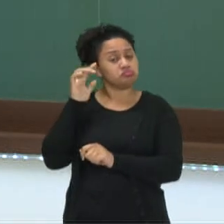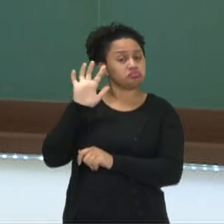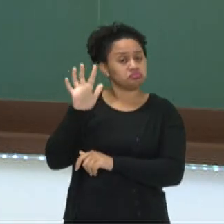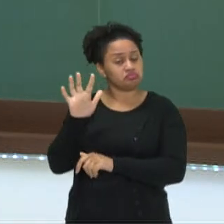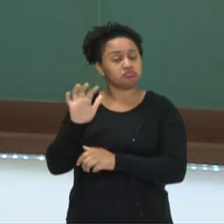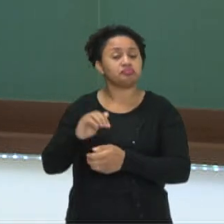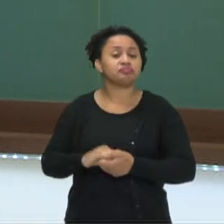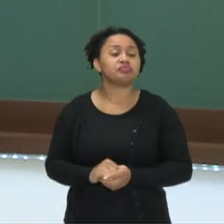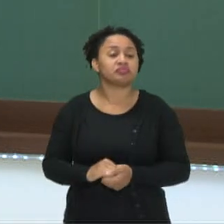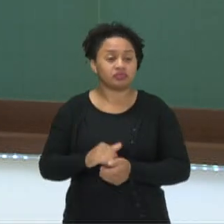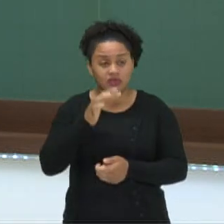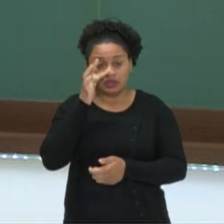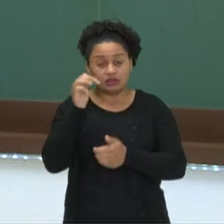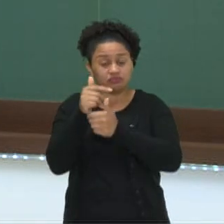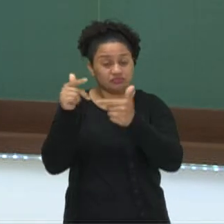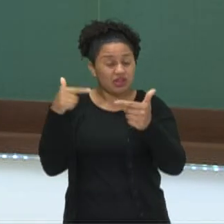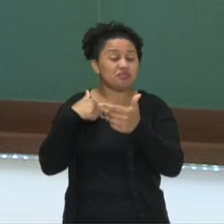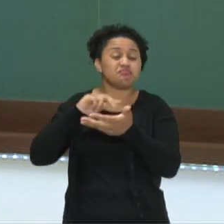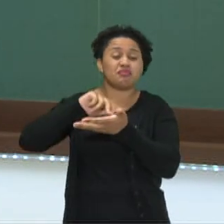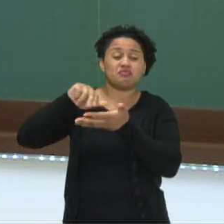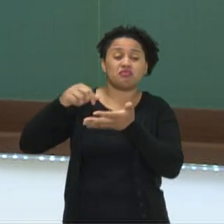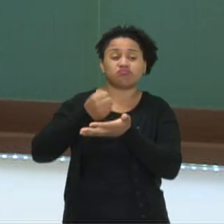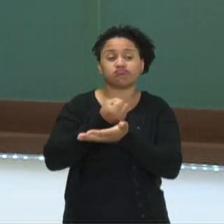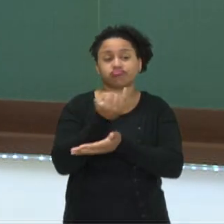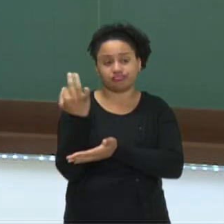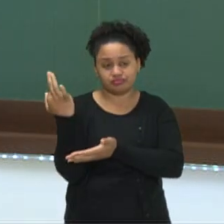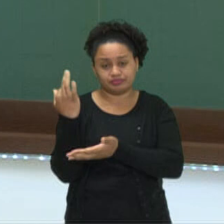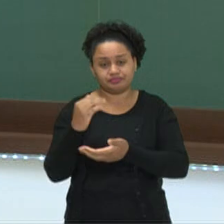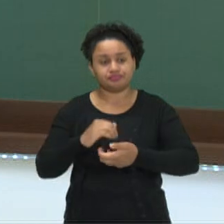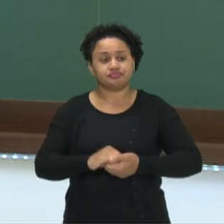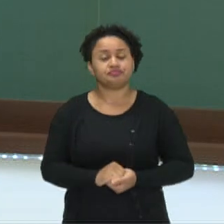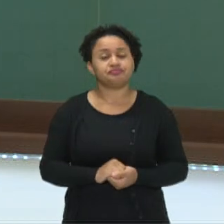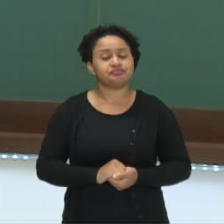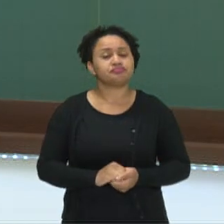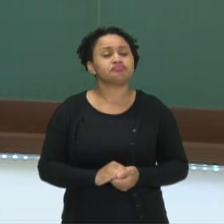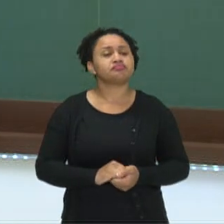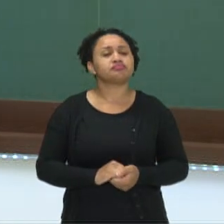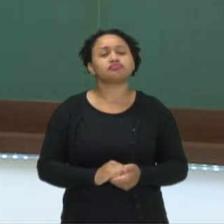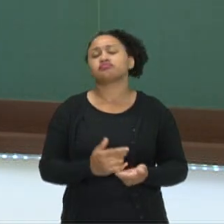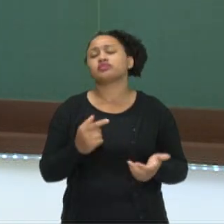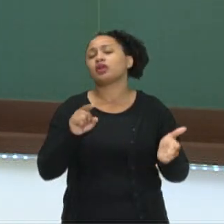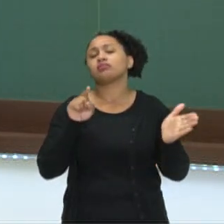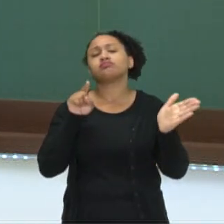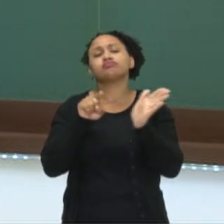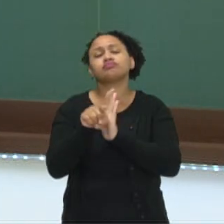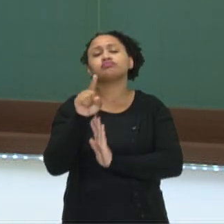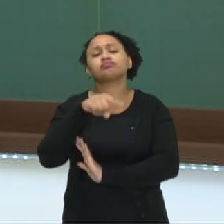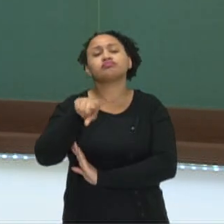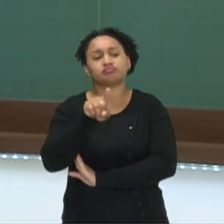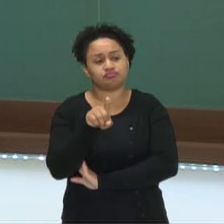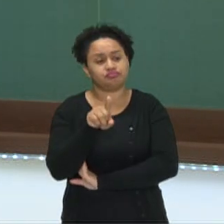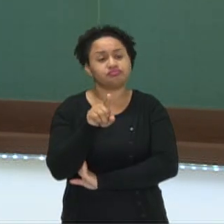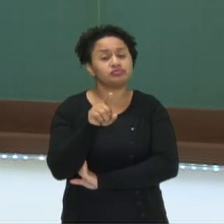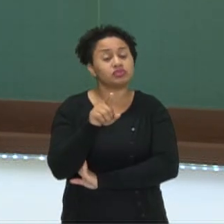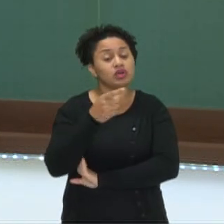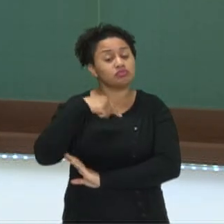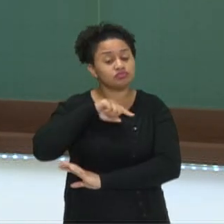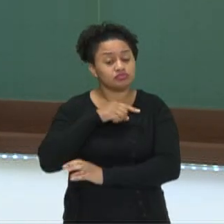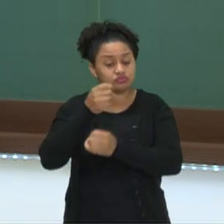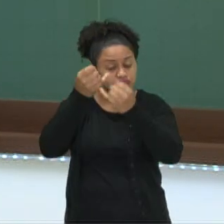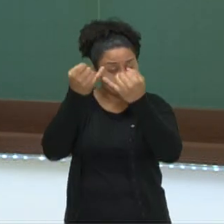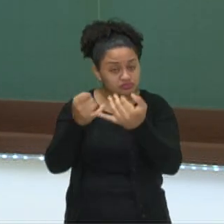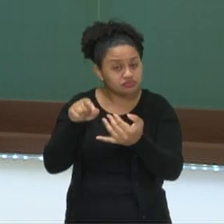É uma planta muito diversificada. Eu tenho uma pergunta para você, já que nós estamos falando